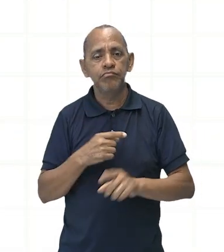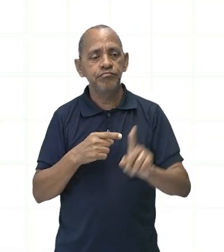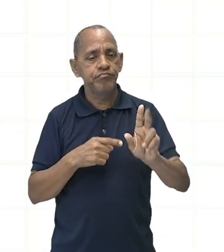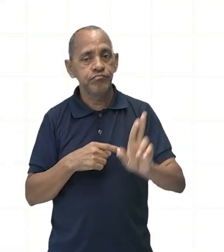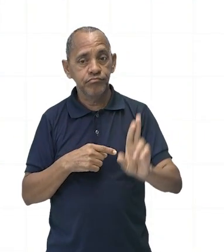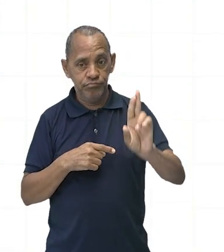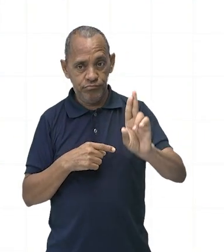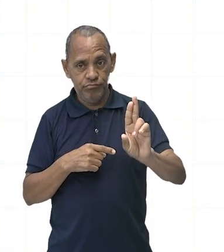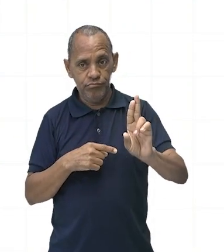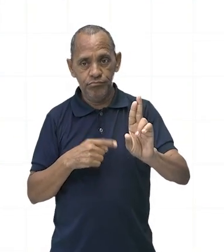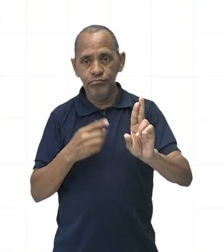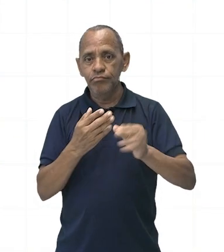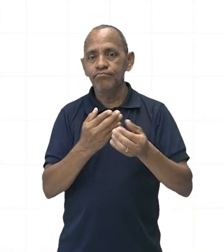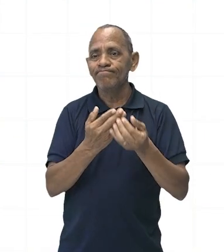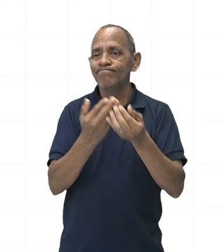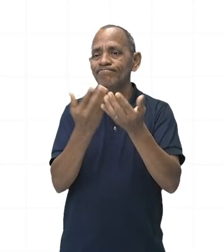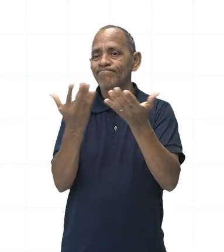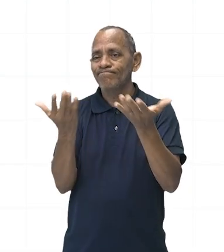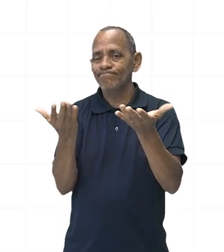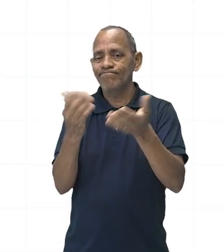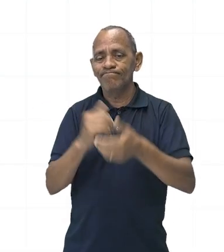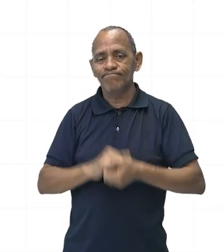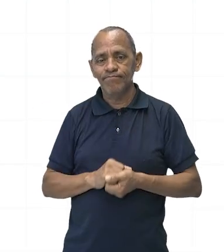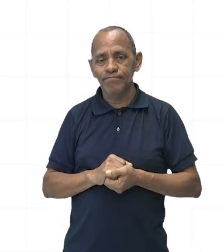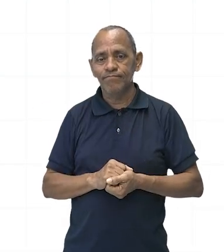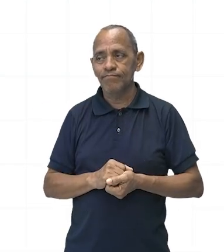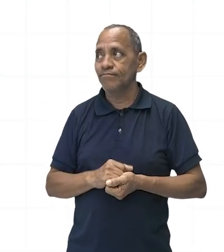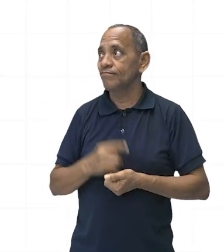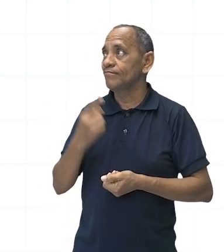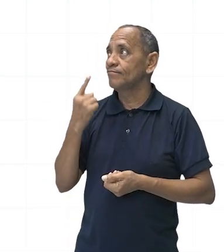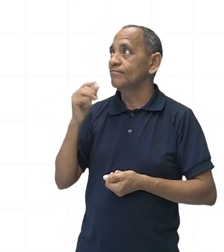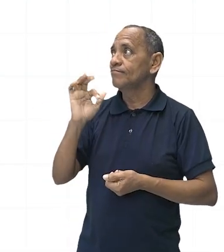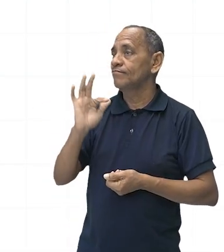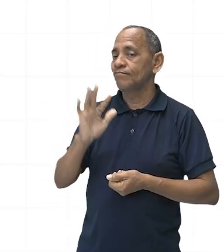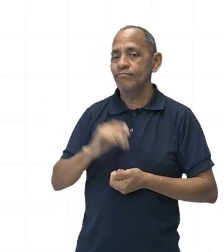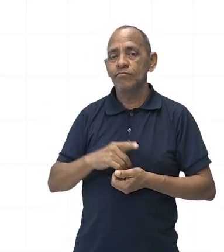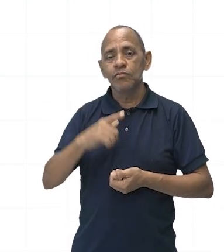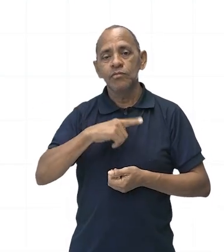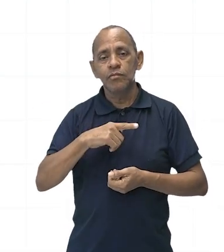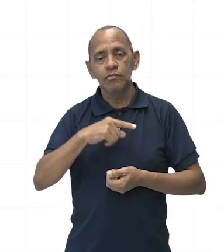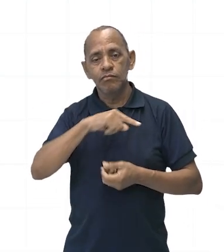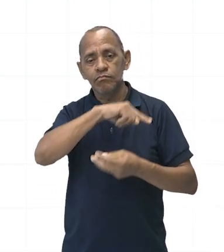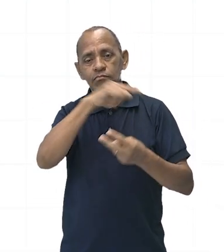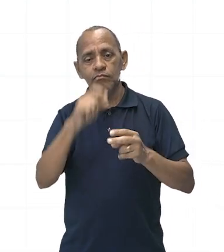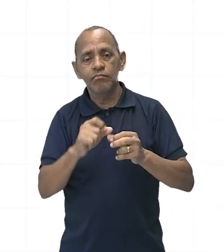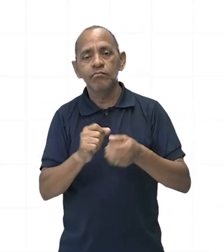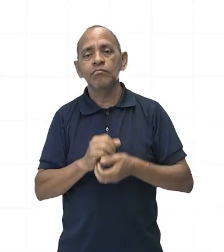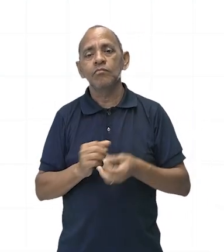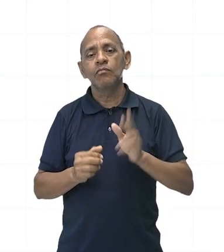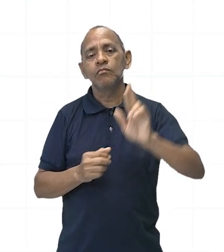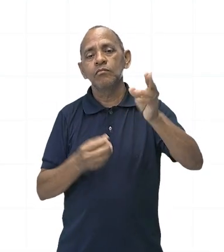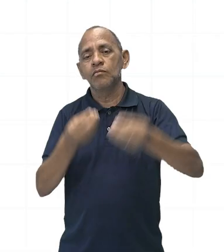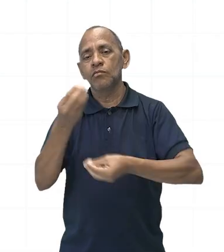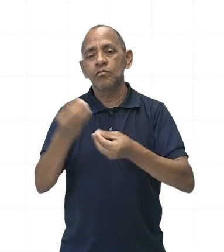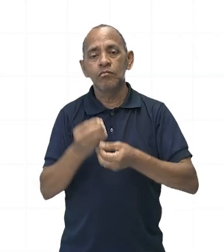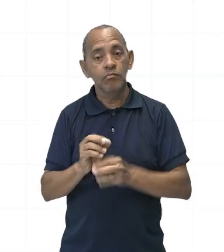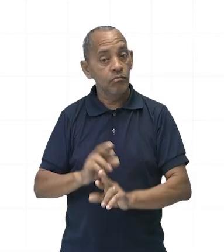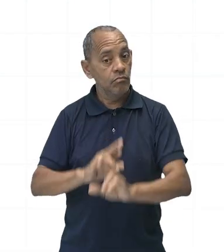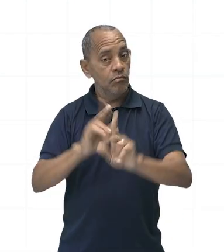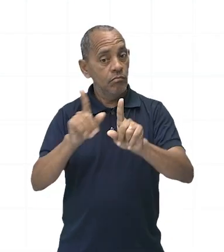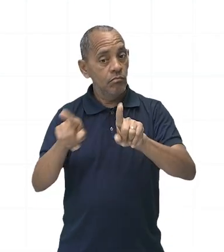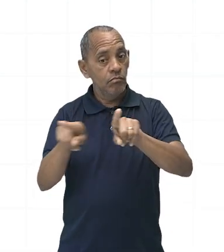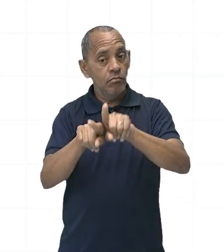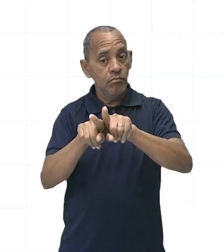a seguir, no padrão de herança. Aqui nós temos um heredograma representado de uma maneira um pouco